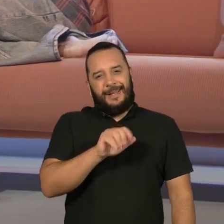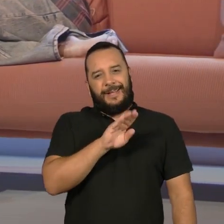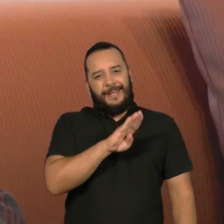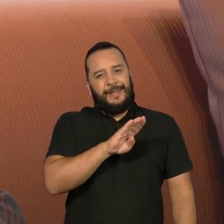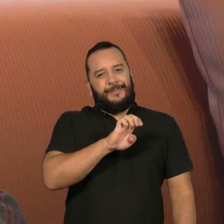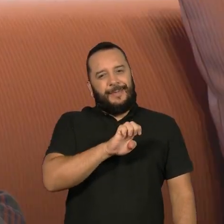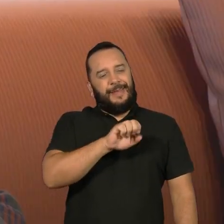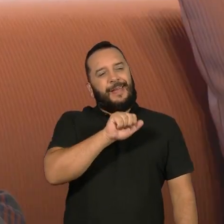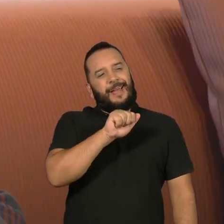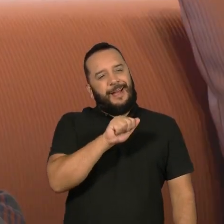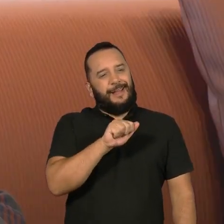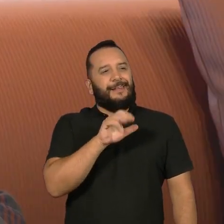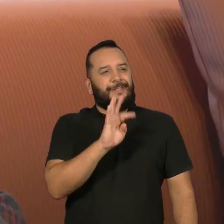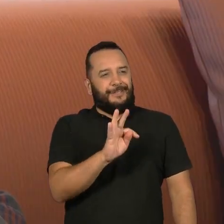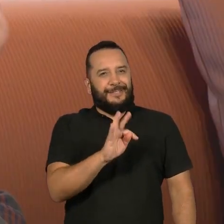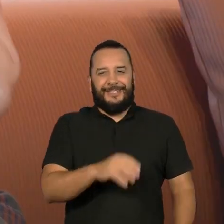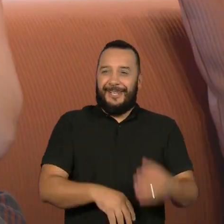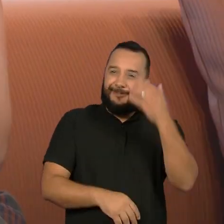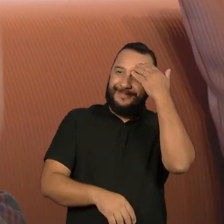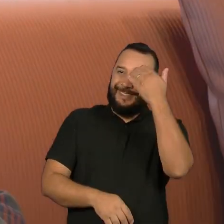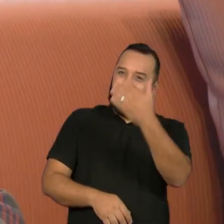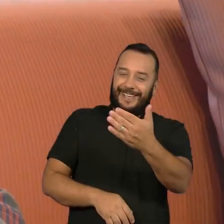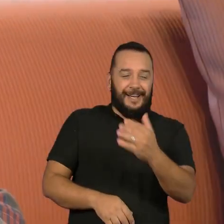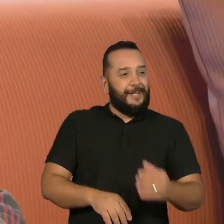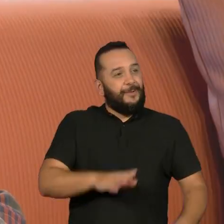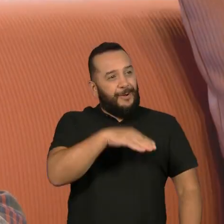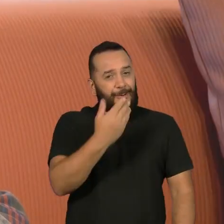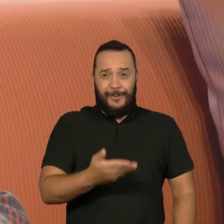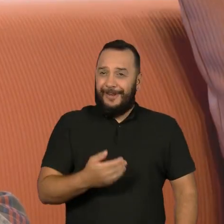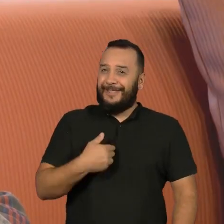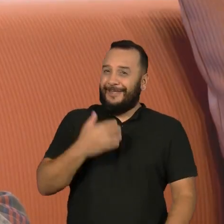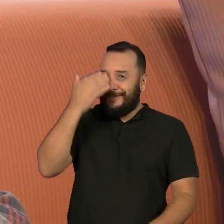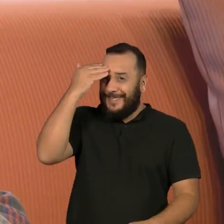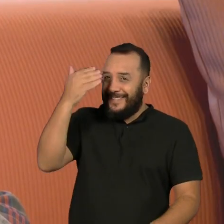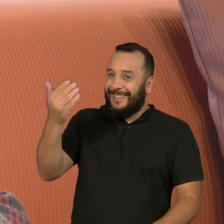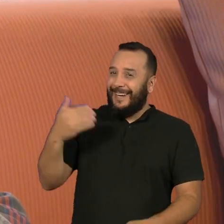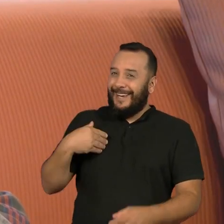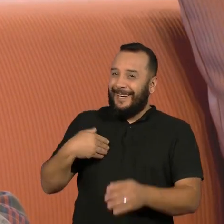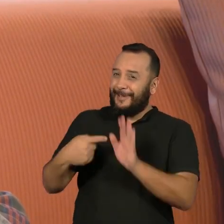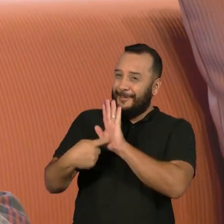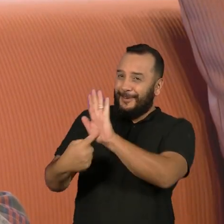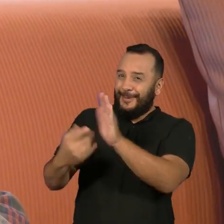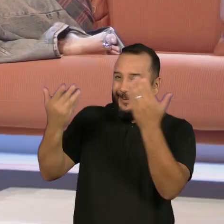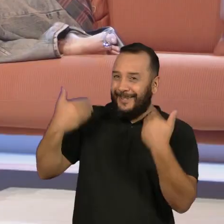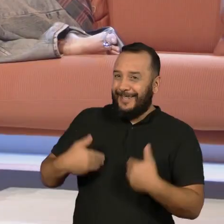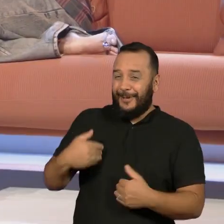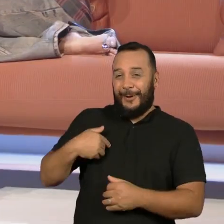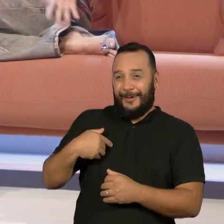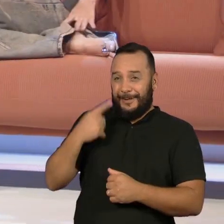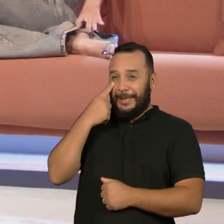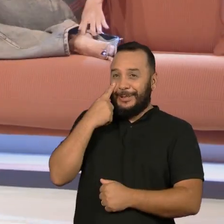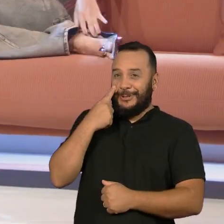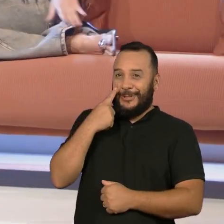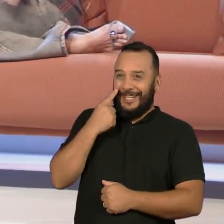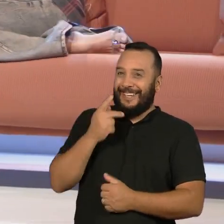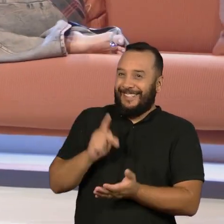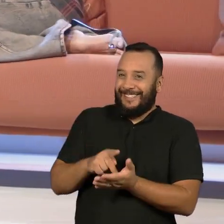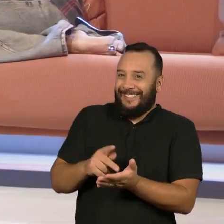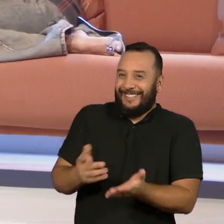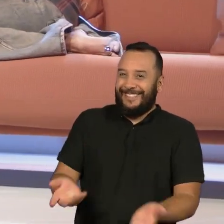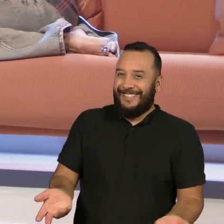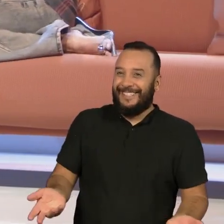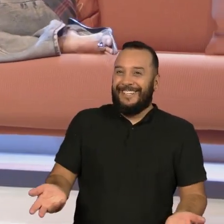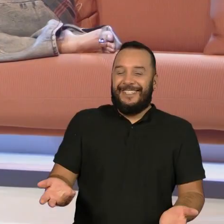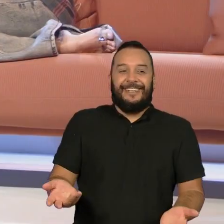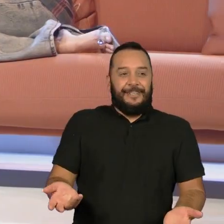Muito obrigada. Uma honra ter você aqui. Amei essa introdução, achei a coisa mais linda. Vou chorar hoje aqui nesse programa.